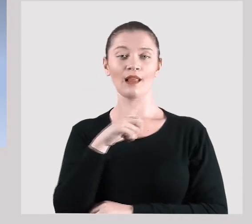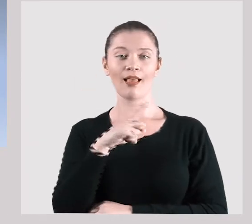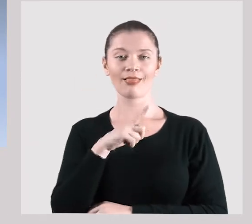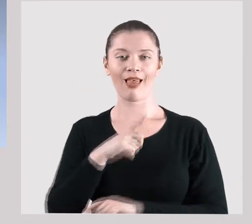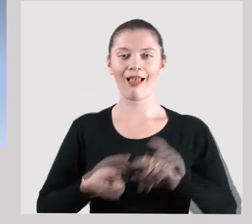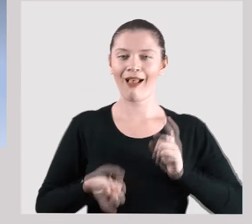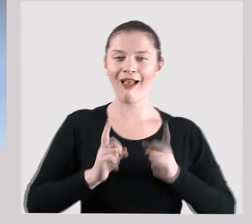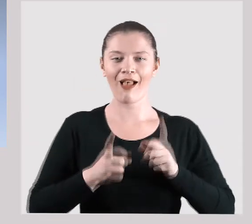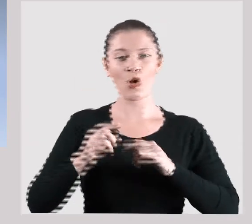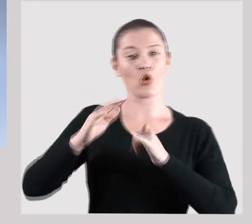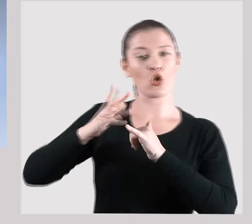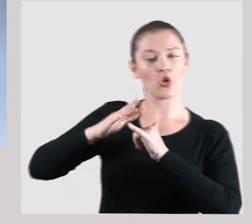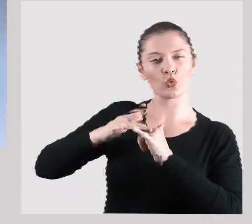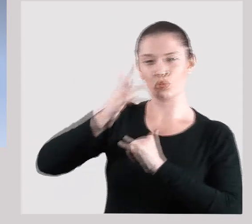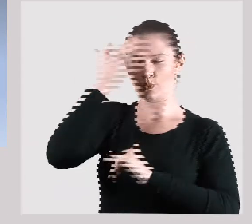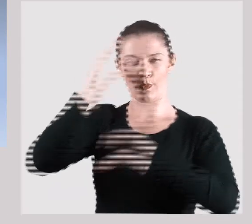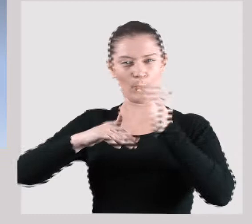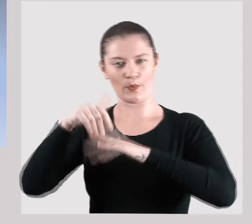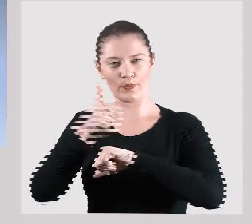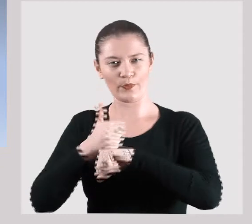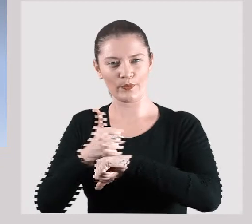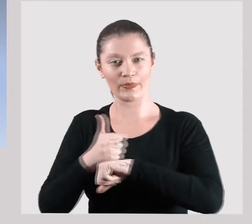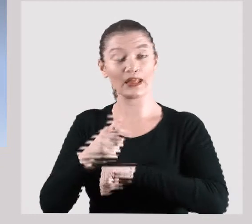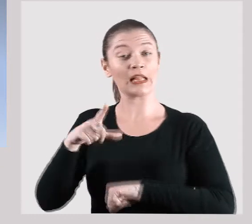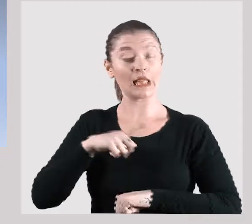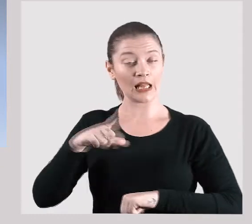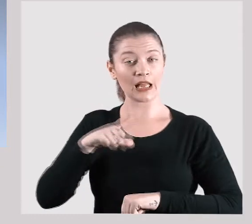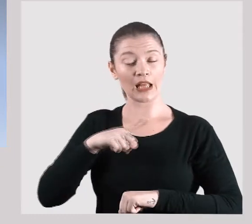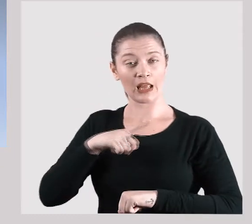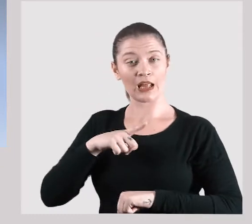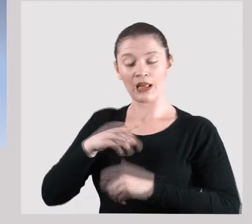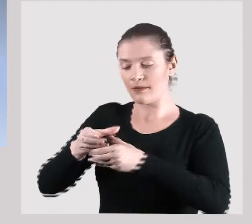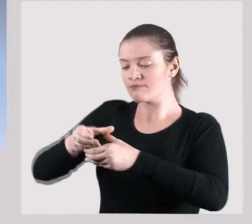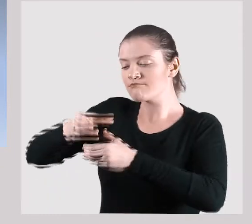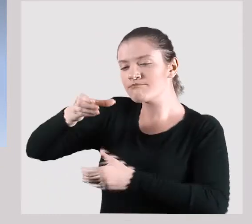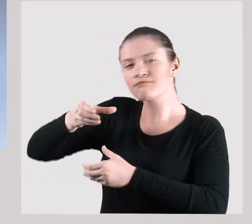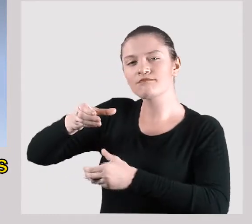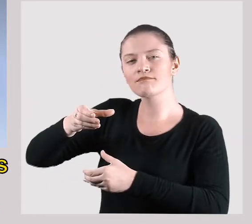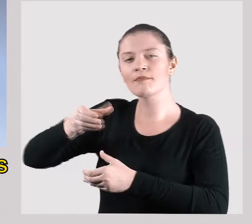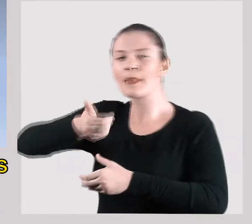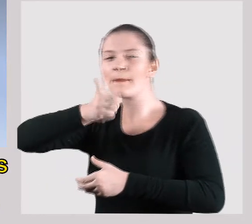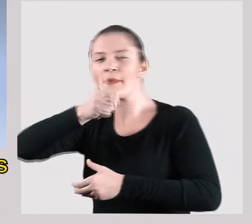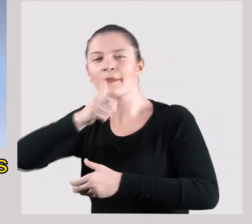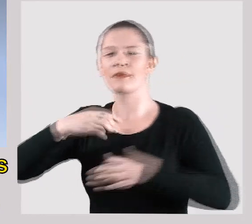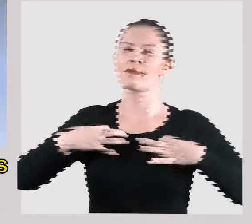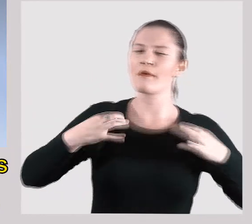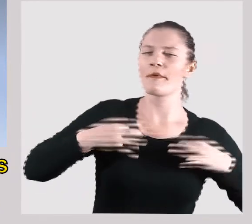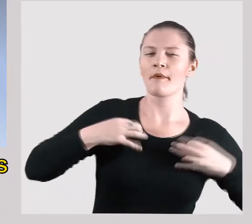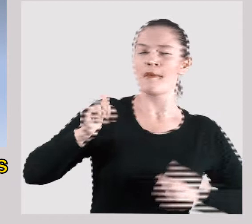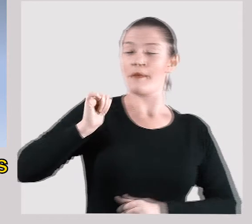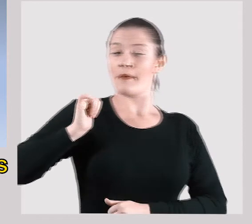tem youtubers, influencers, tem embalagens de bebidas, roupas, bolsas, né, produtos de